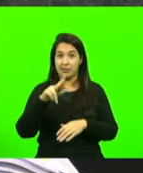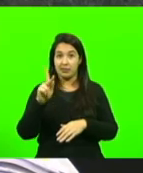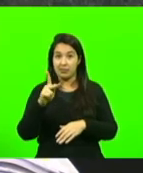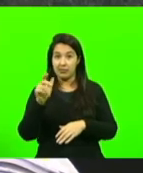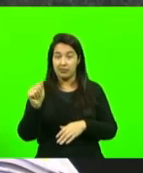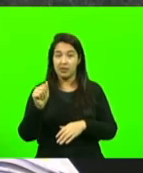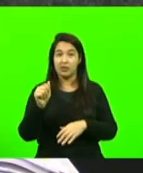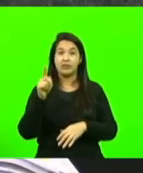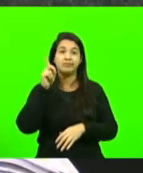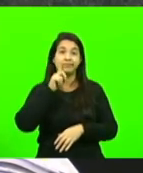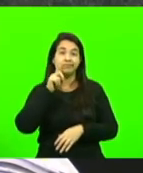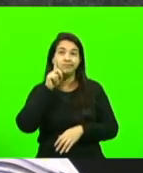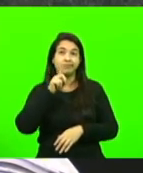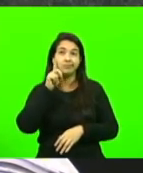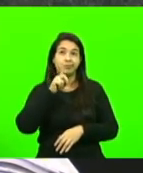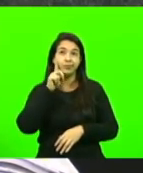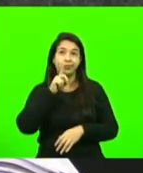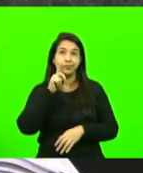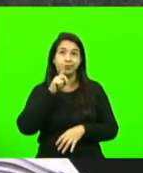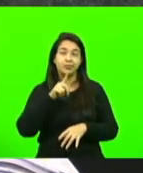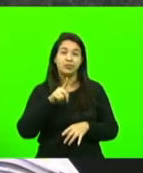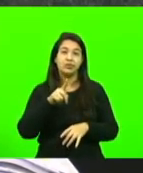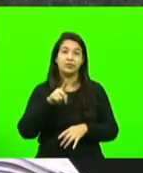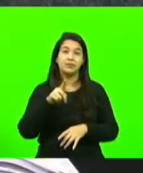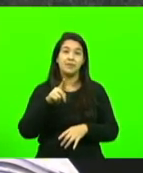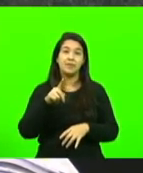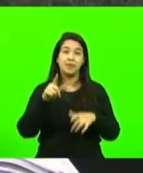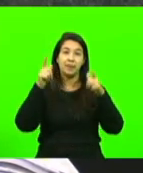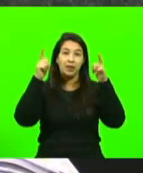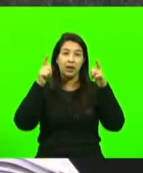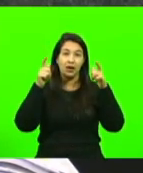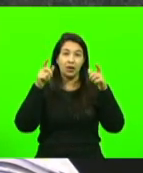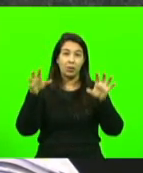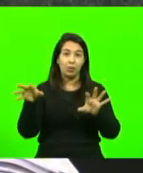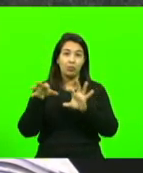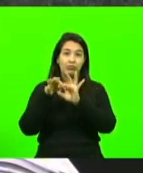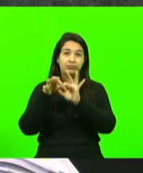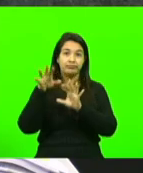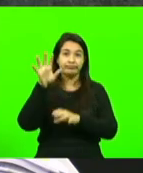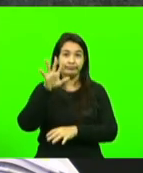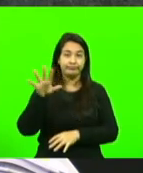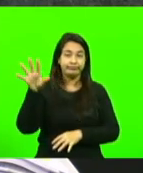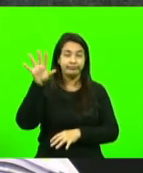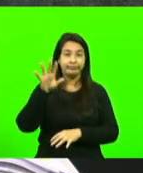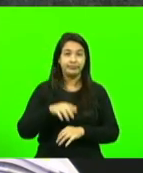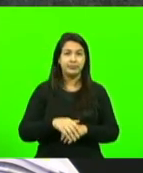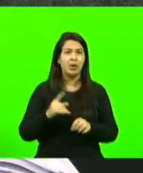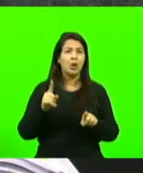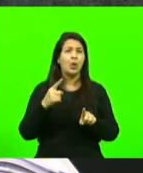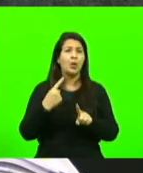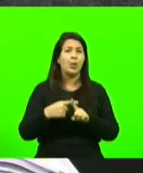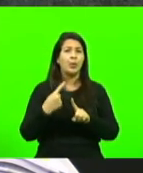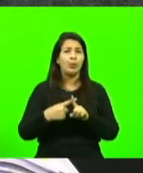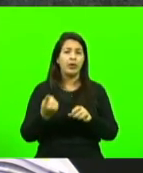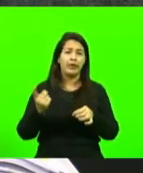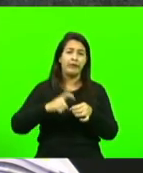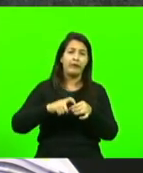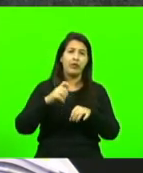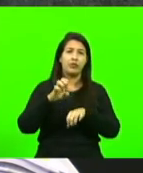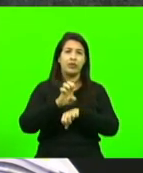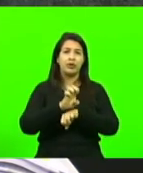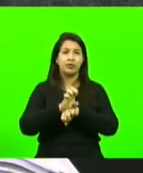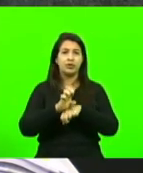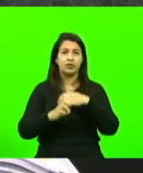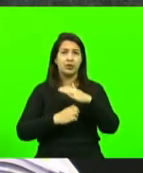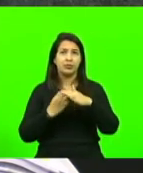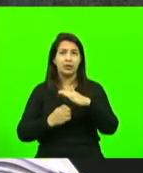Estados Unidos 67 e Reino Unido 65 E por que que Rei estatizaram Hum será que